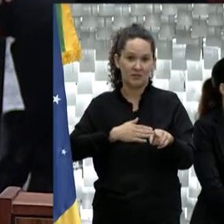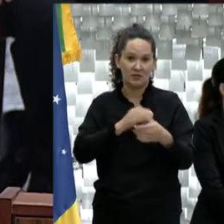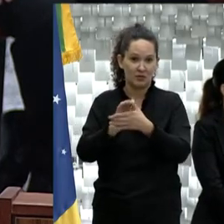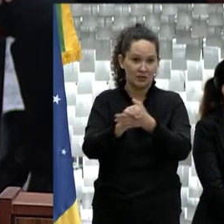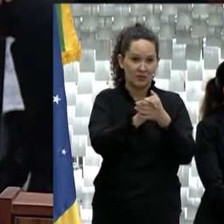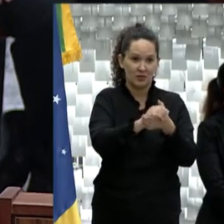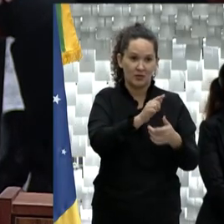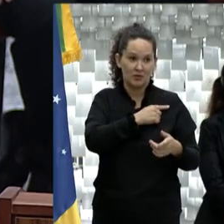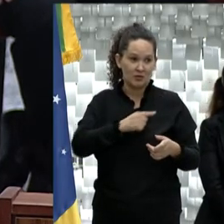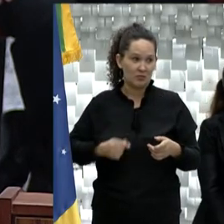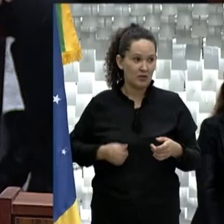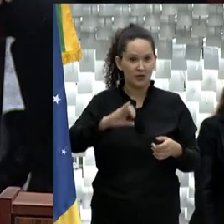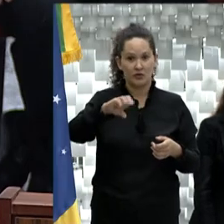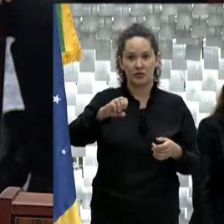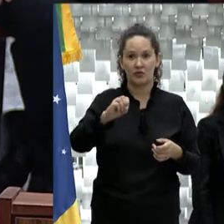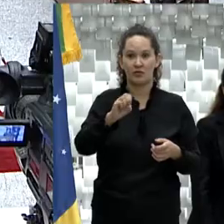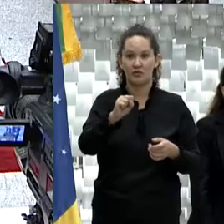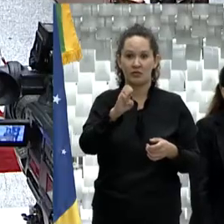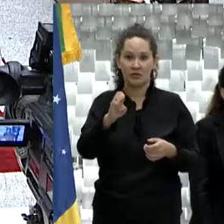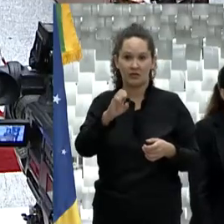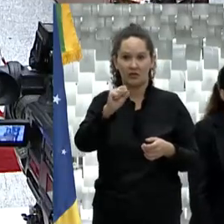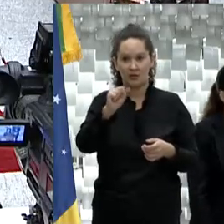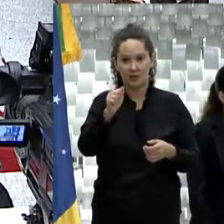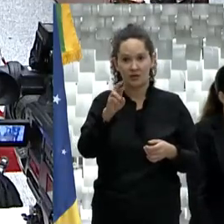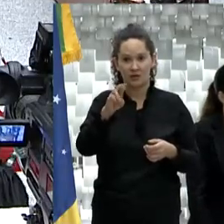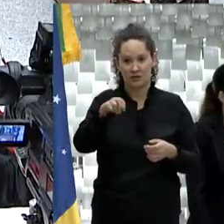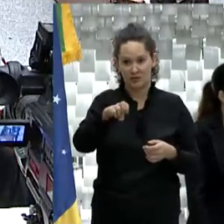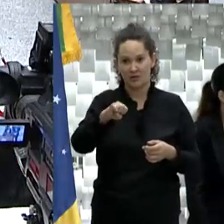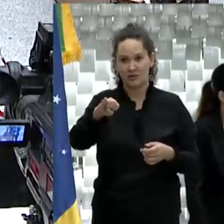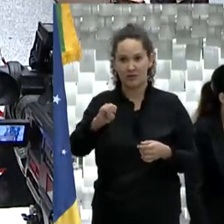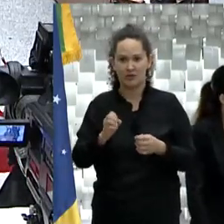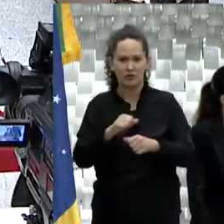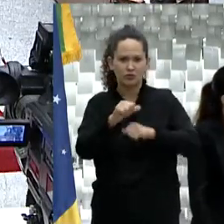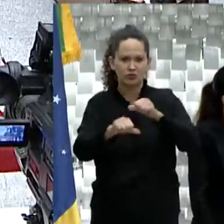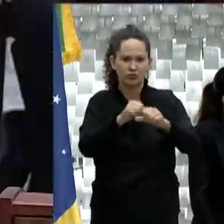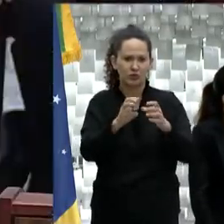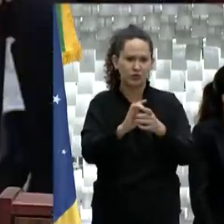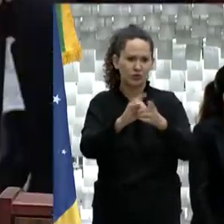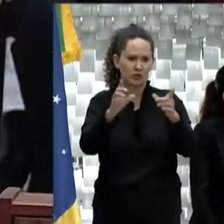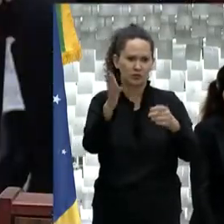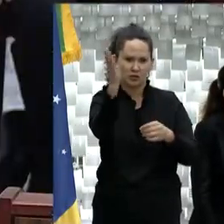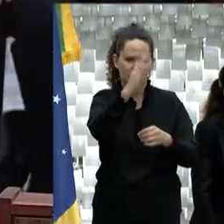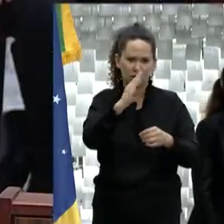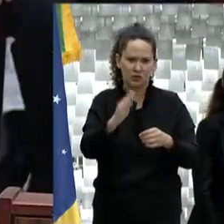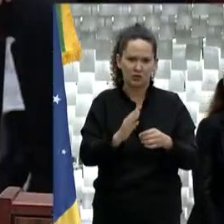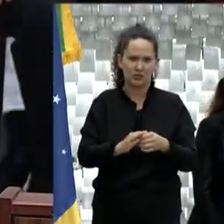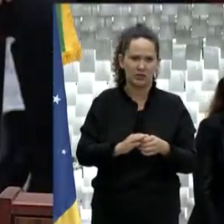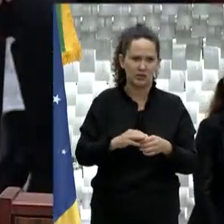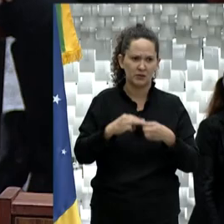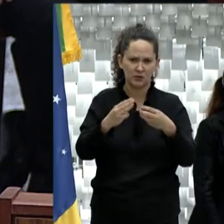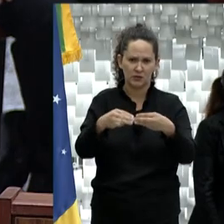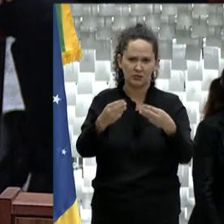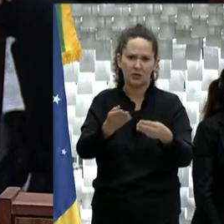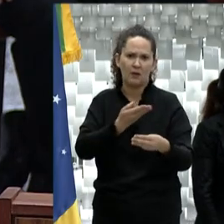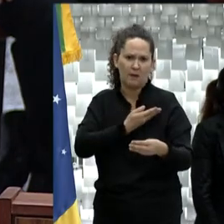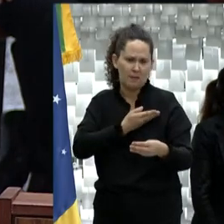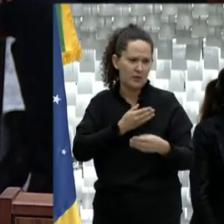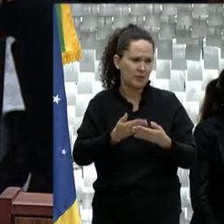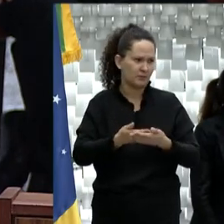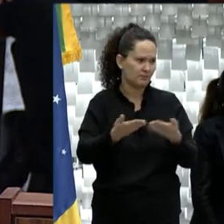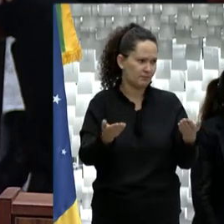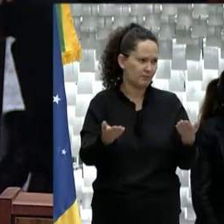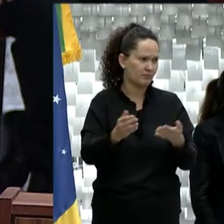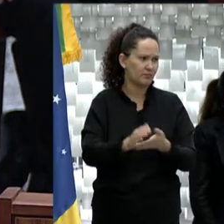cumprimentar o presidente José Sarney, que iniciou a transição democrática no Brasil, os embaixadores das nações amigas aqui